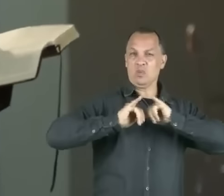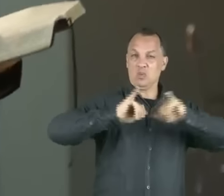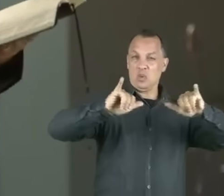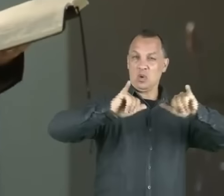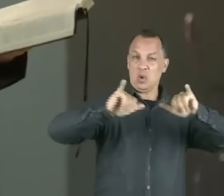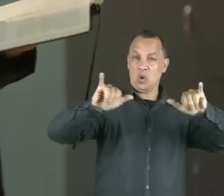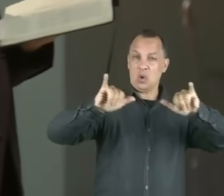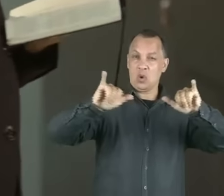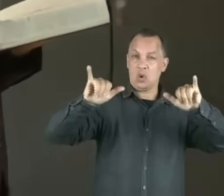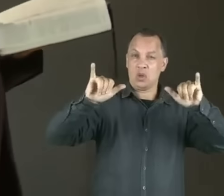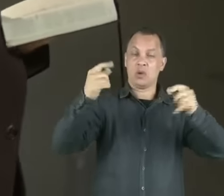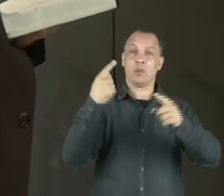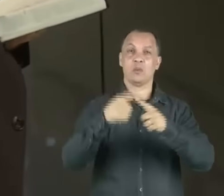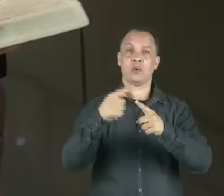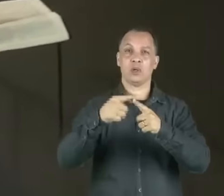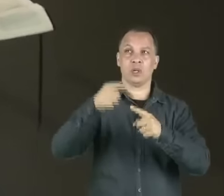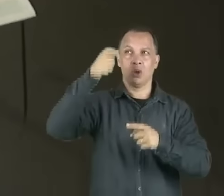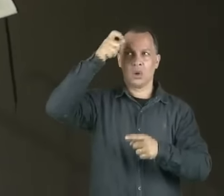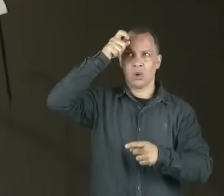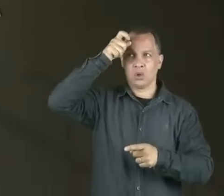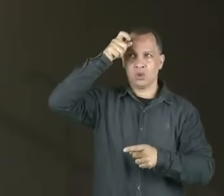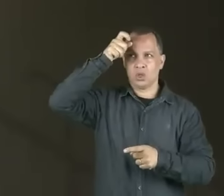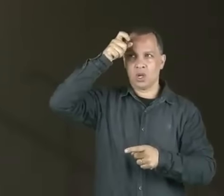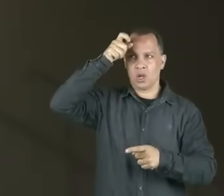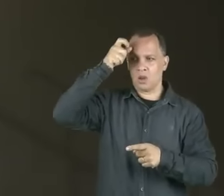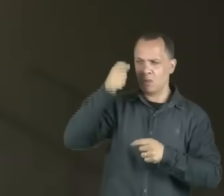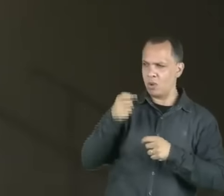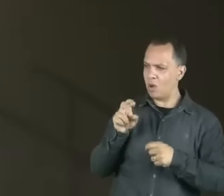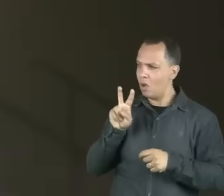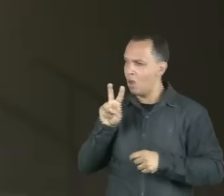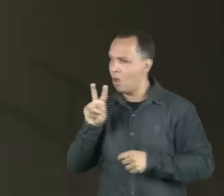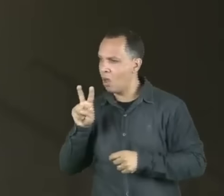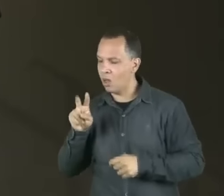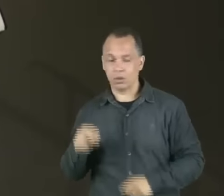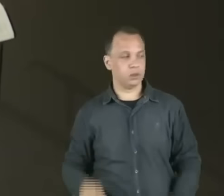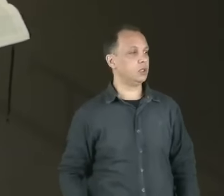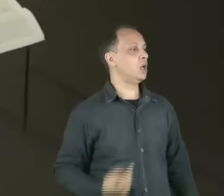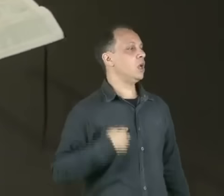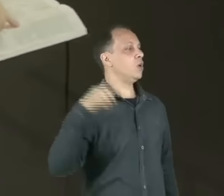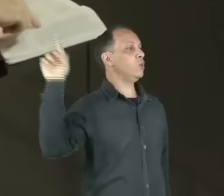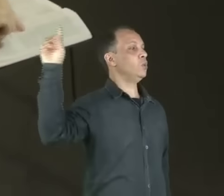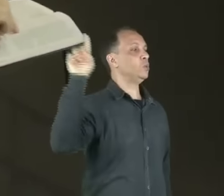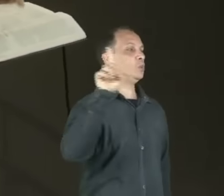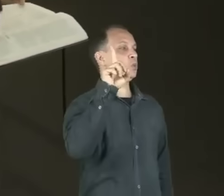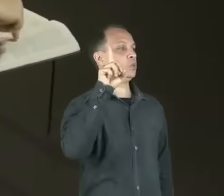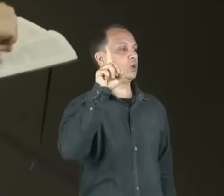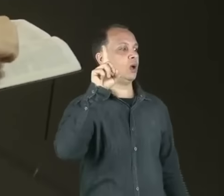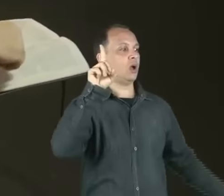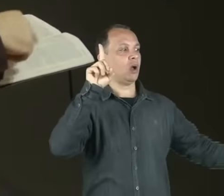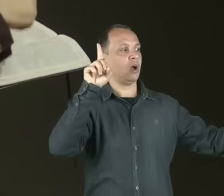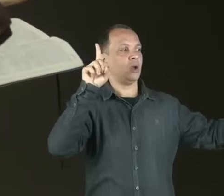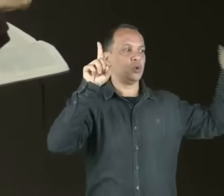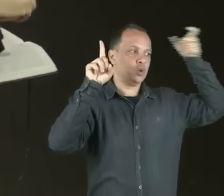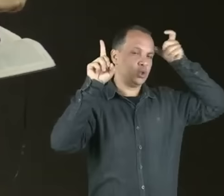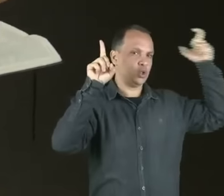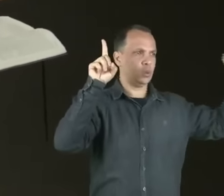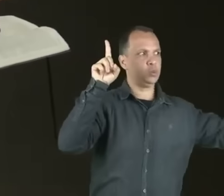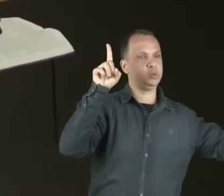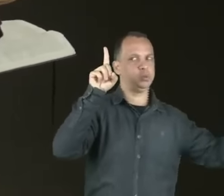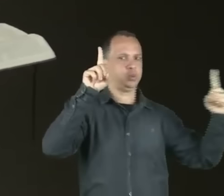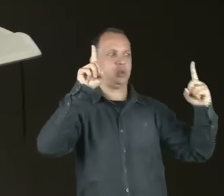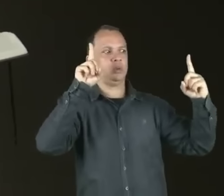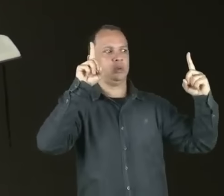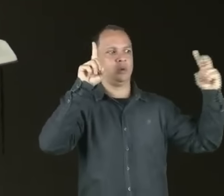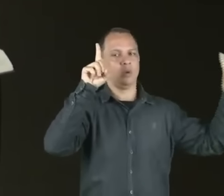potestades nas regiões celestiais o visual apóstolo Paulo agora que a nossa